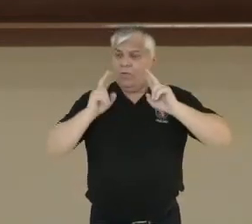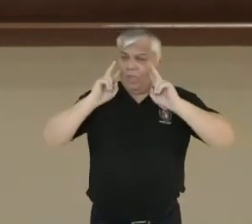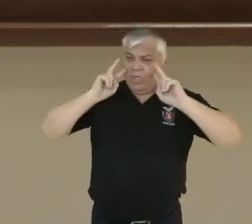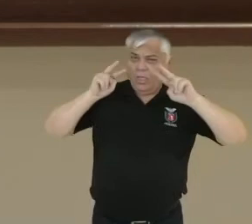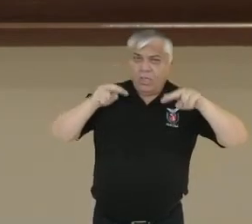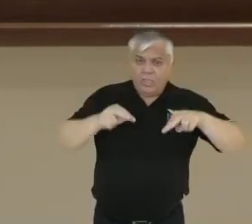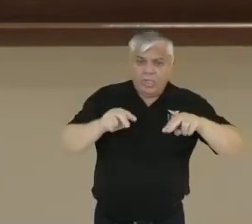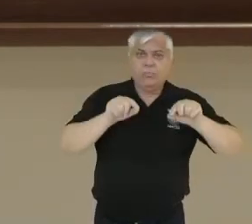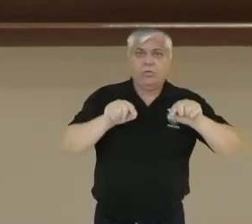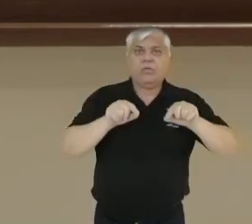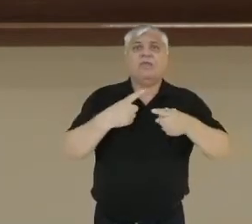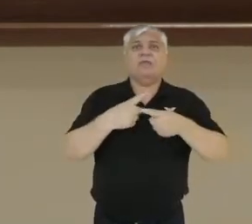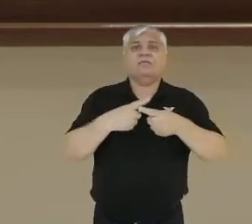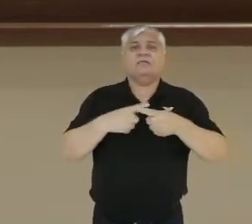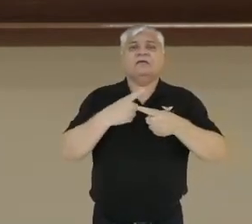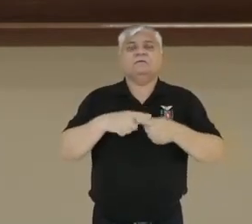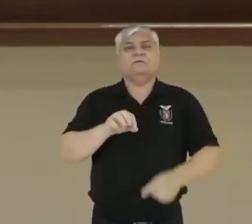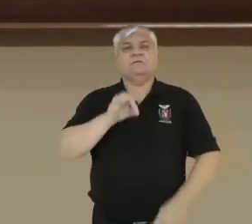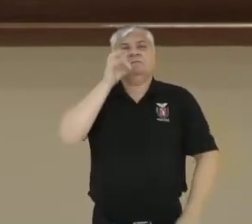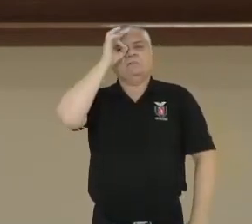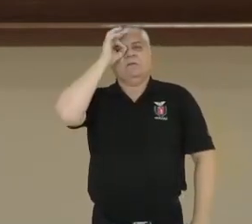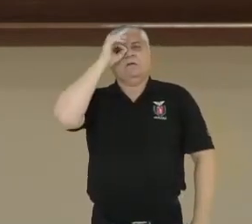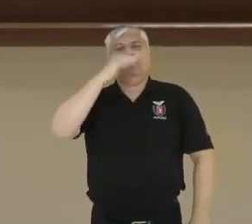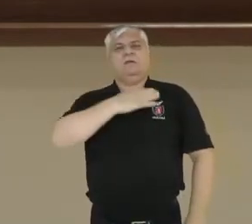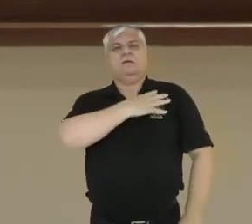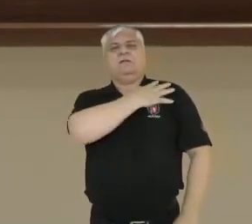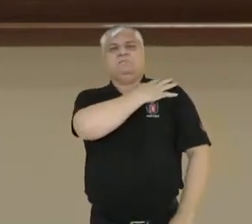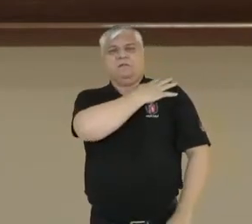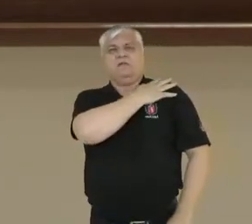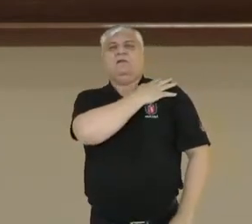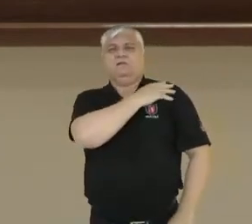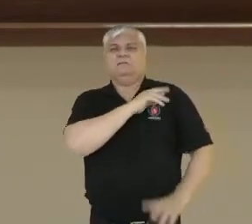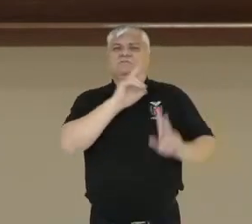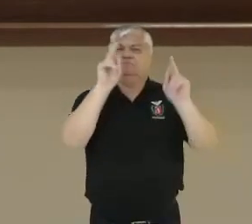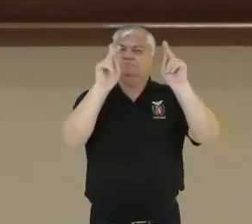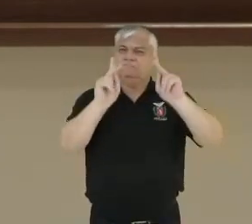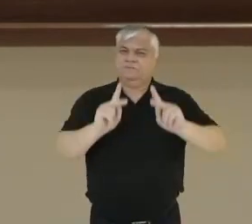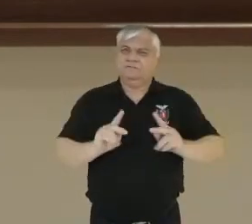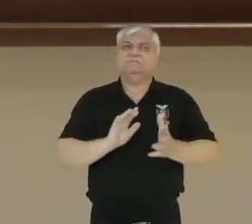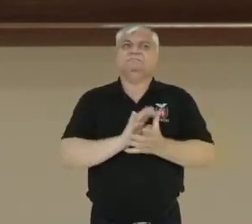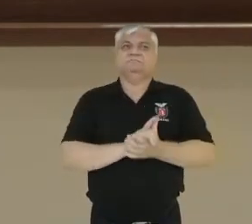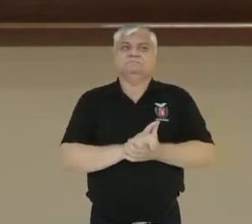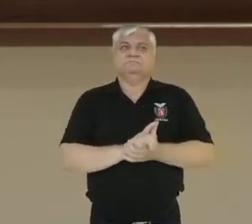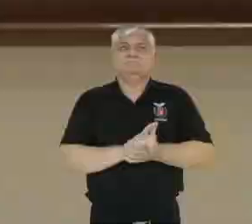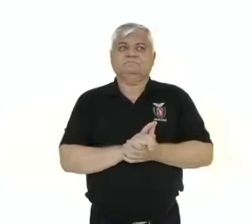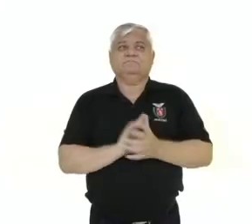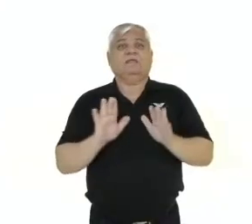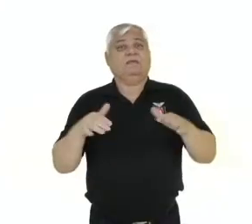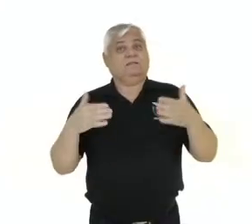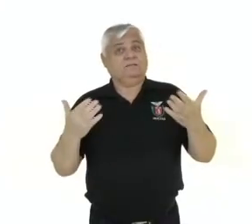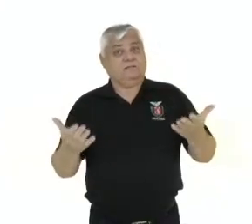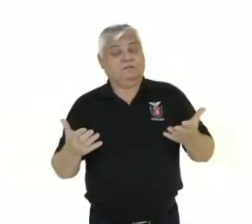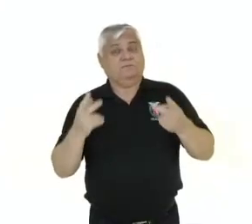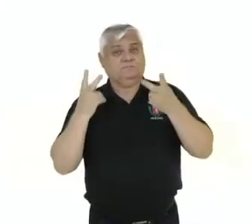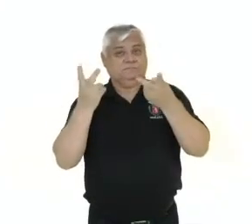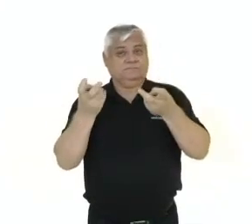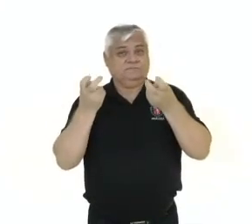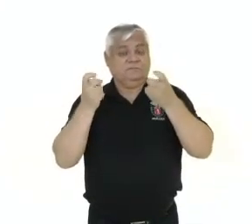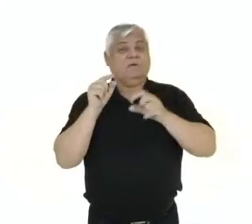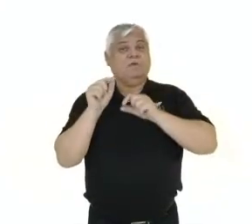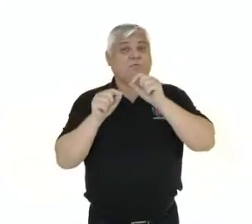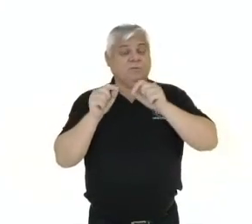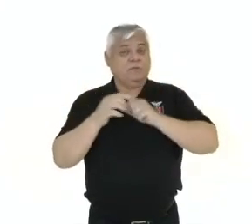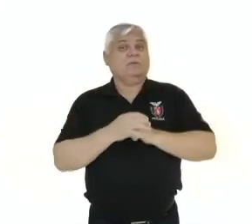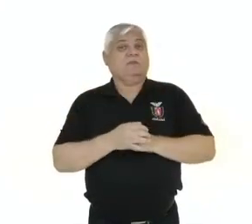mídia, graças à repercussão das ações de Mahatma Gandhi. Nessa perspectiva, nós observamos que